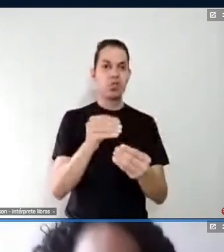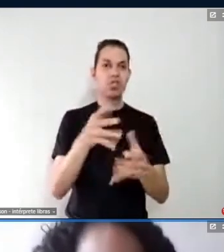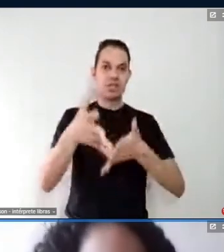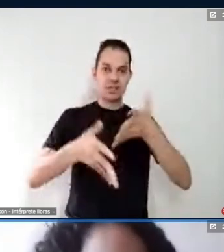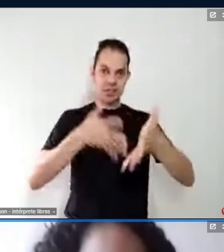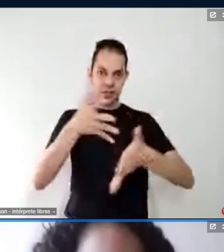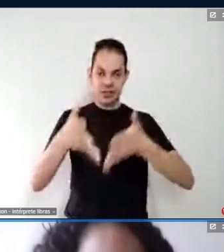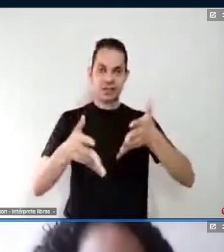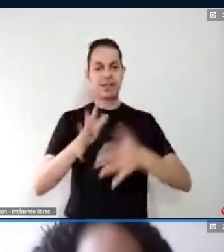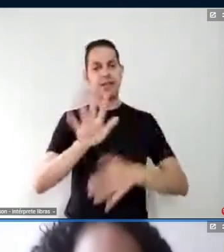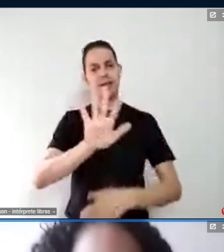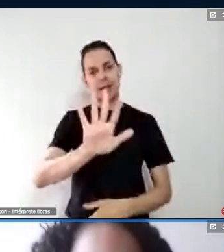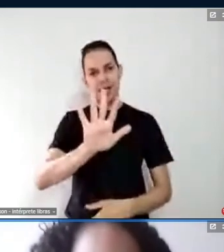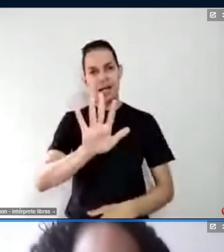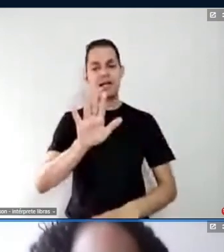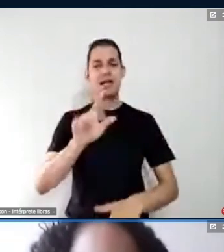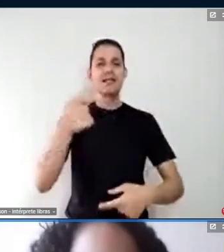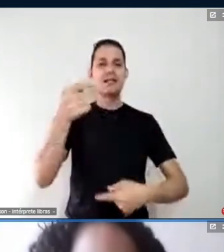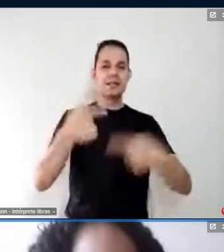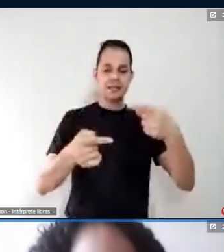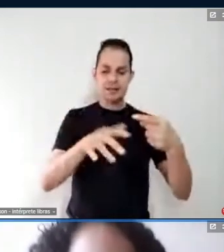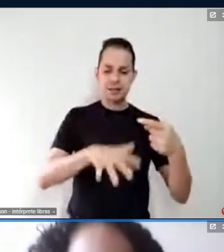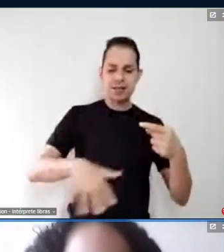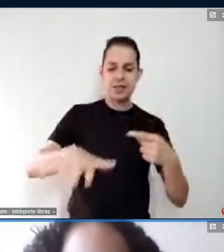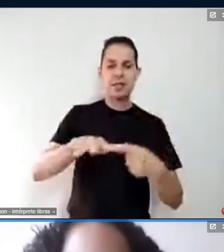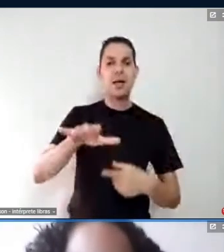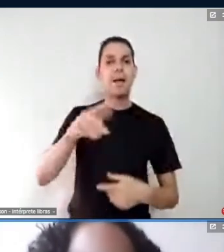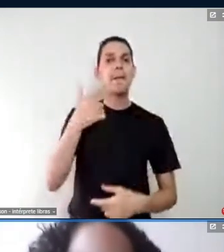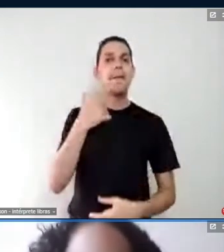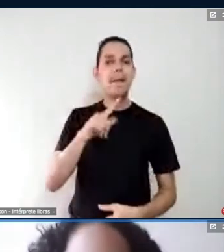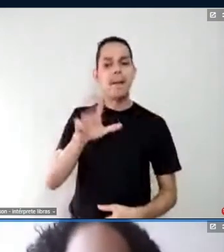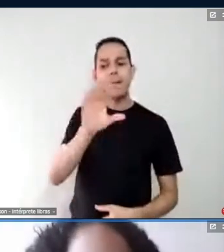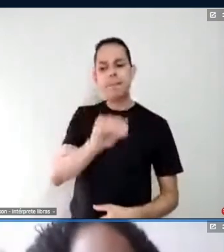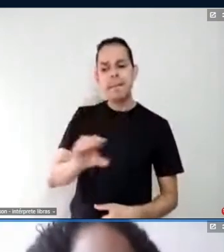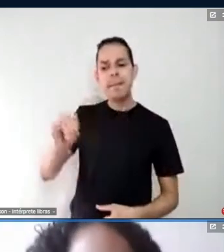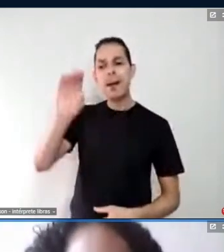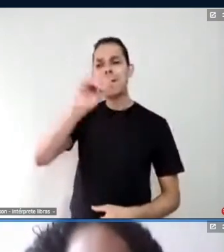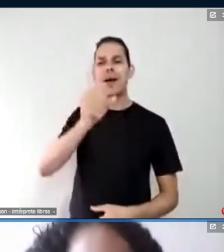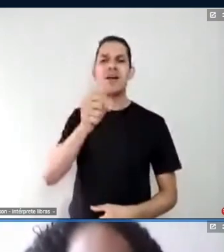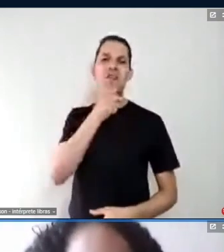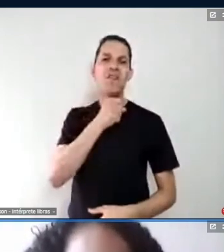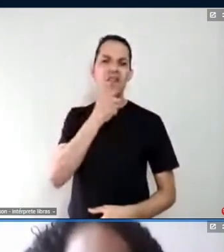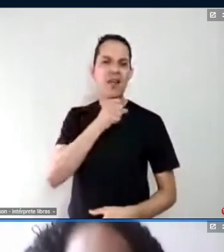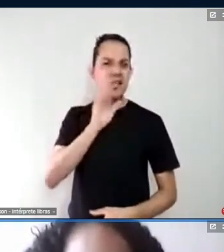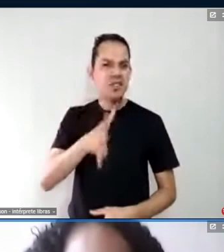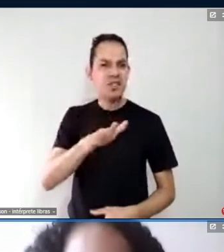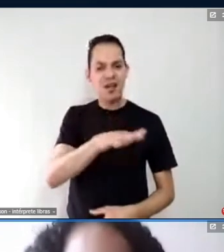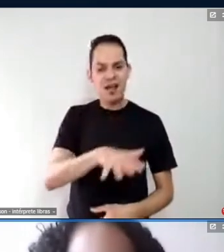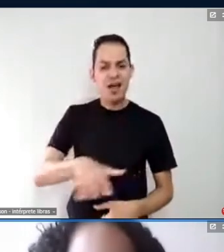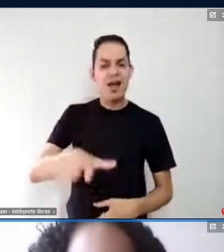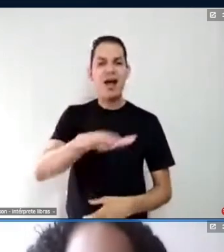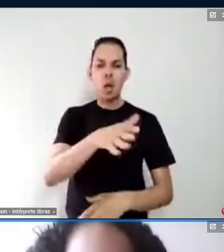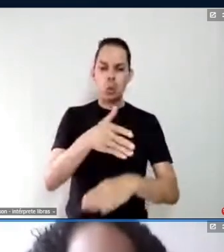É claro que essa discussão para a área das línguas orais já está totalmente obsoleta, os espaços já estão muito mais